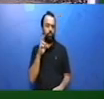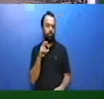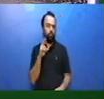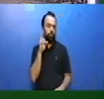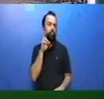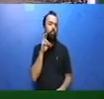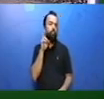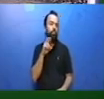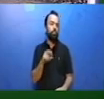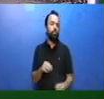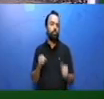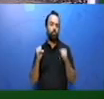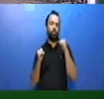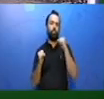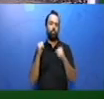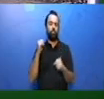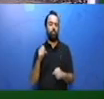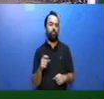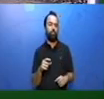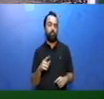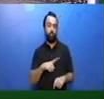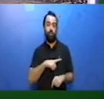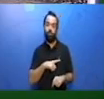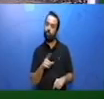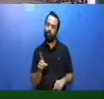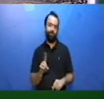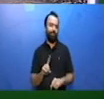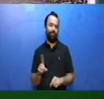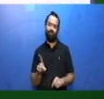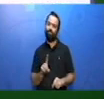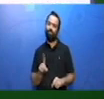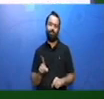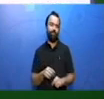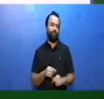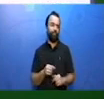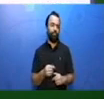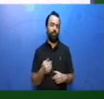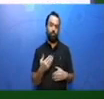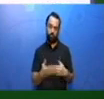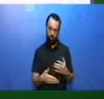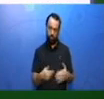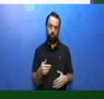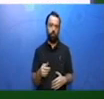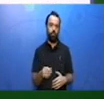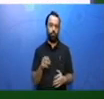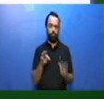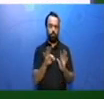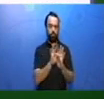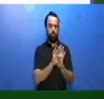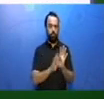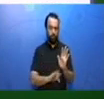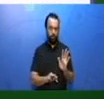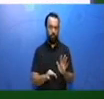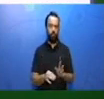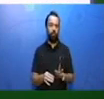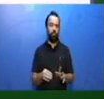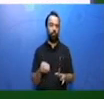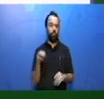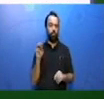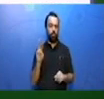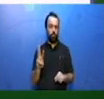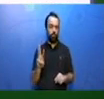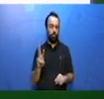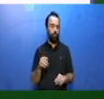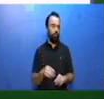que tem? Não, né? Então a gente vai passar para o próximo texto. Texto